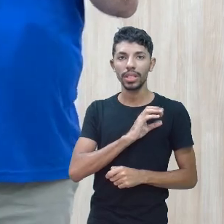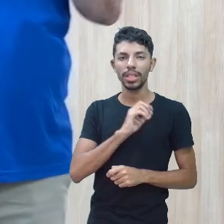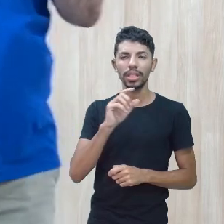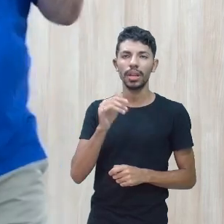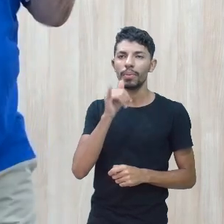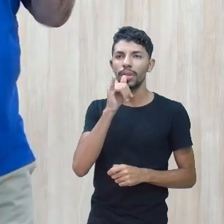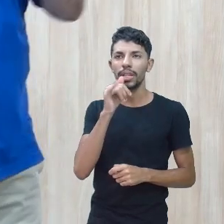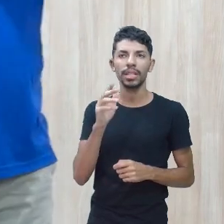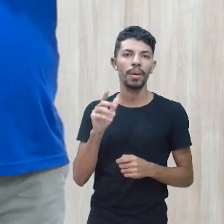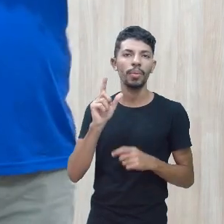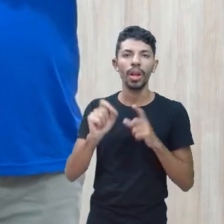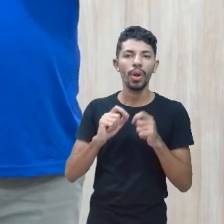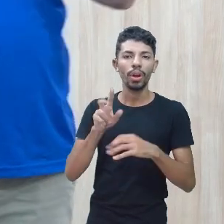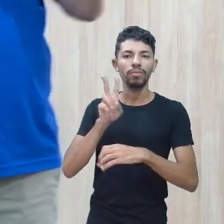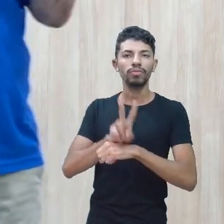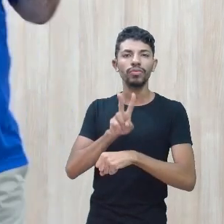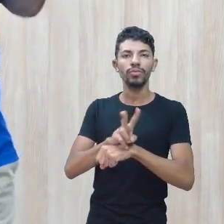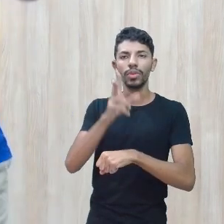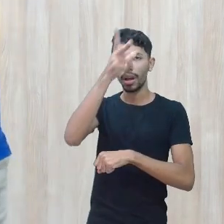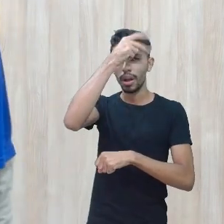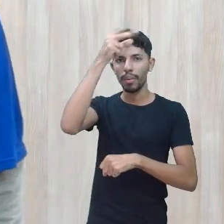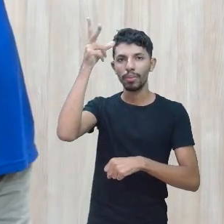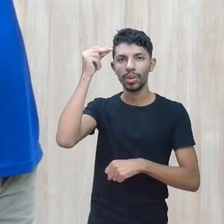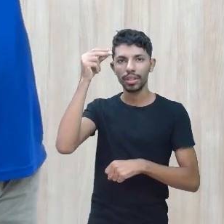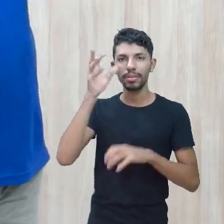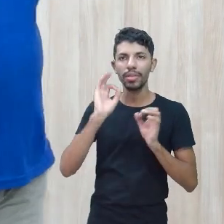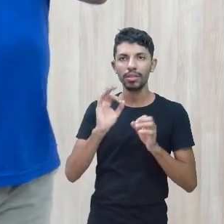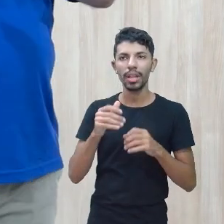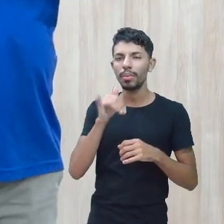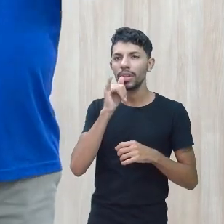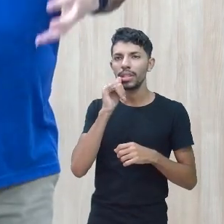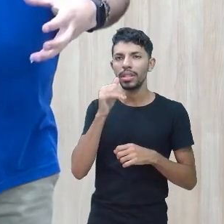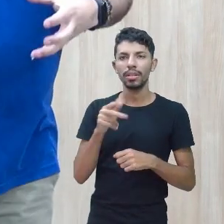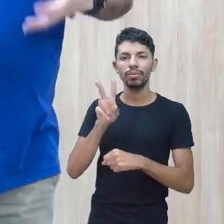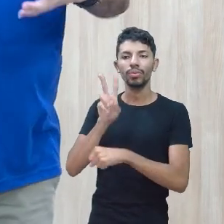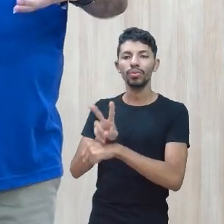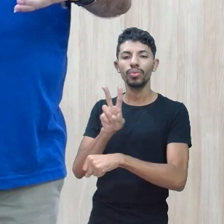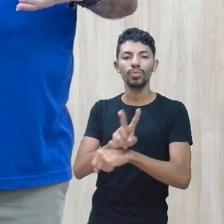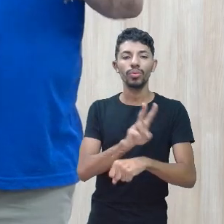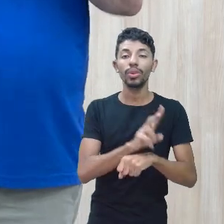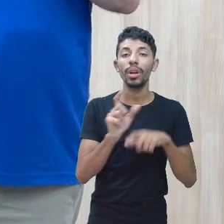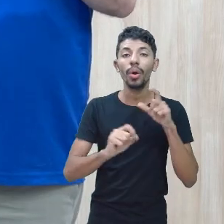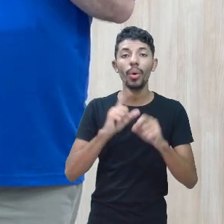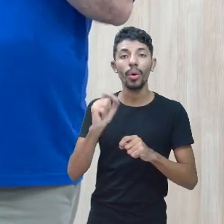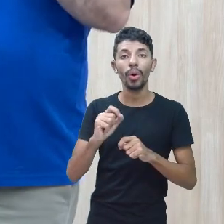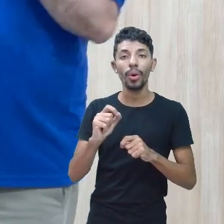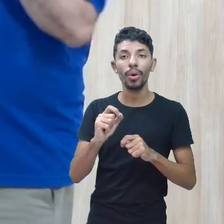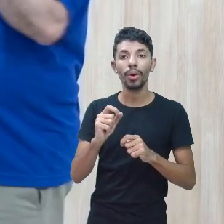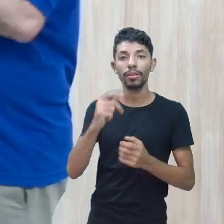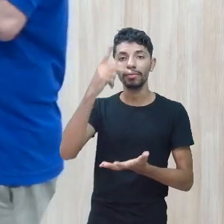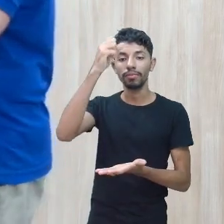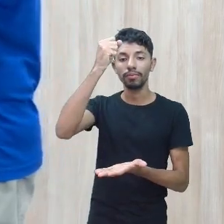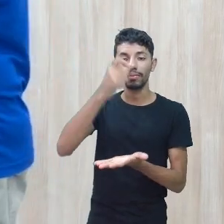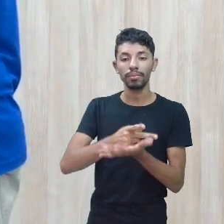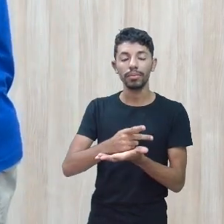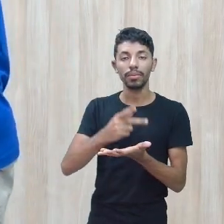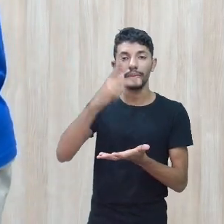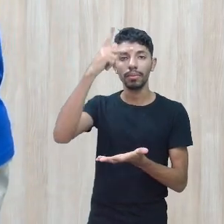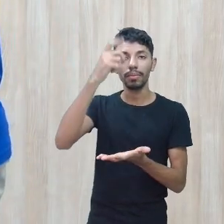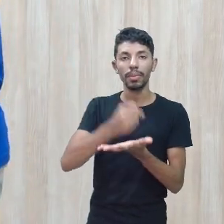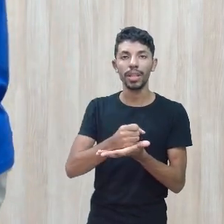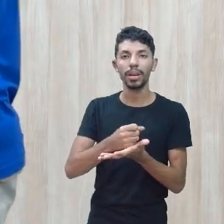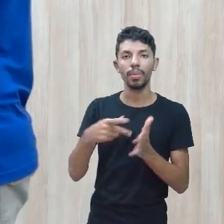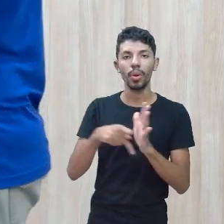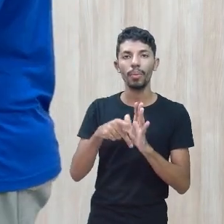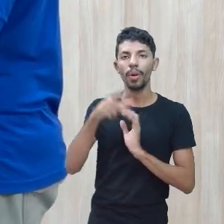Imagina hoje o guarda municipal, é aquele camarada, né, que fica zelando pelo patrimônio do município. Então, era algo parecido aqui com os